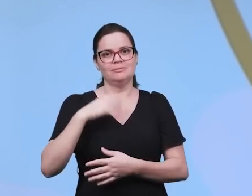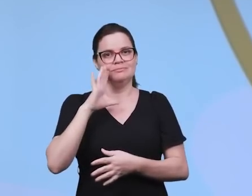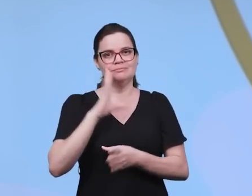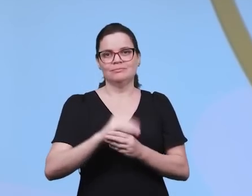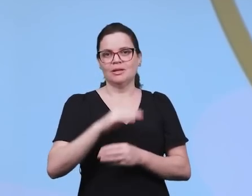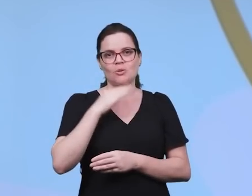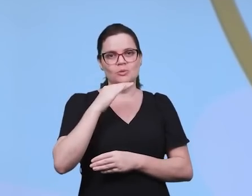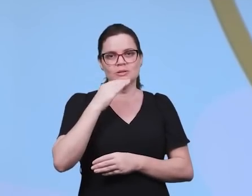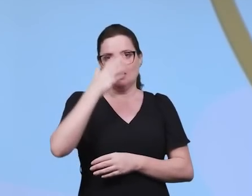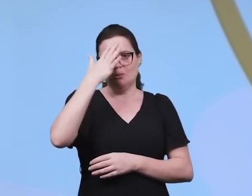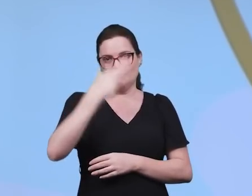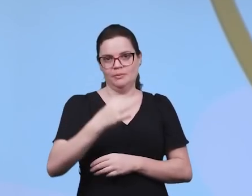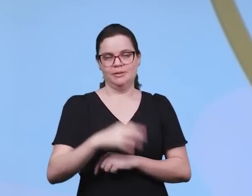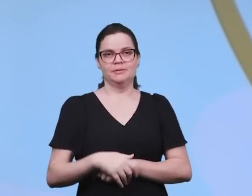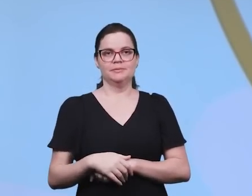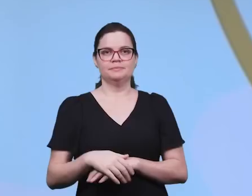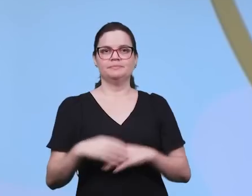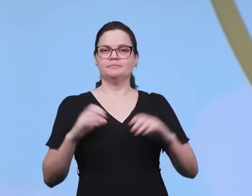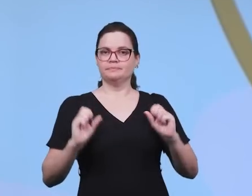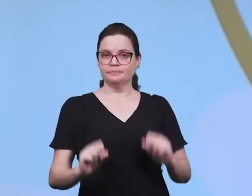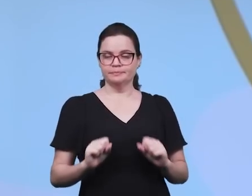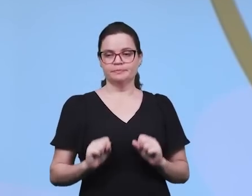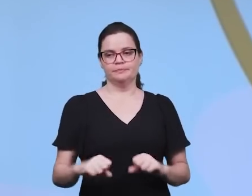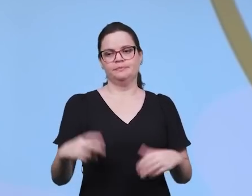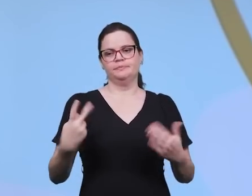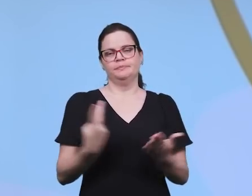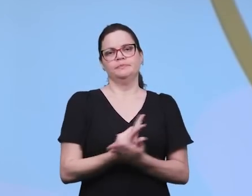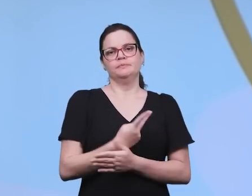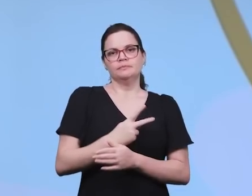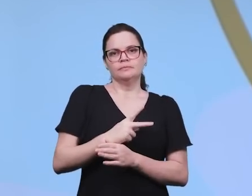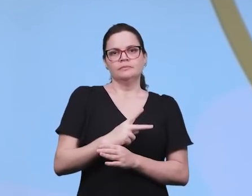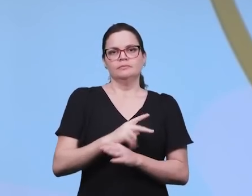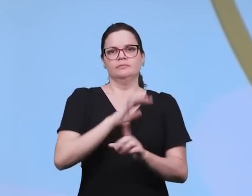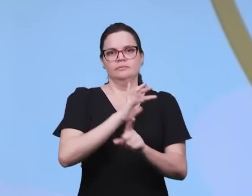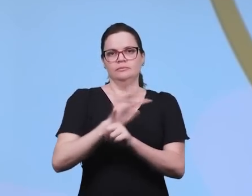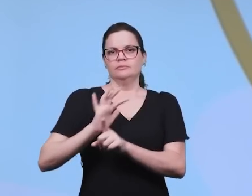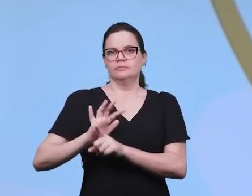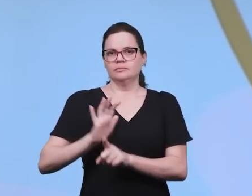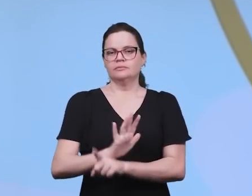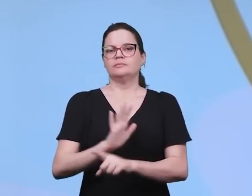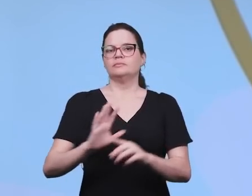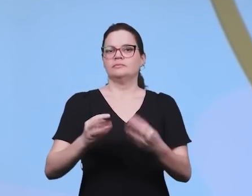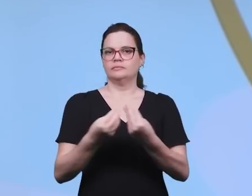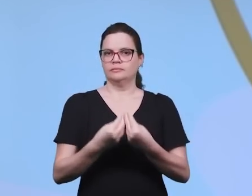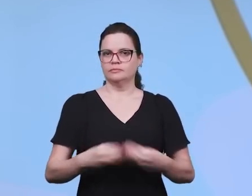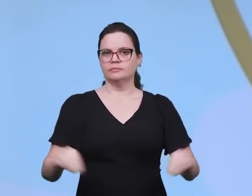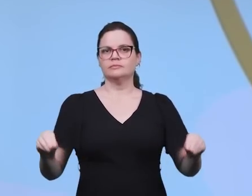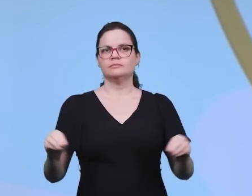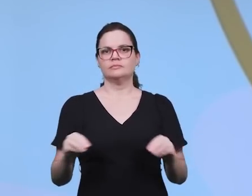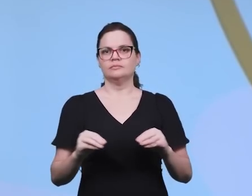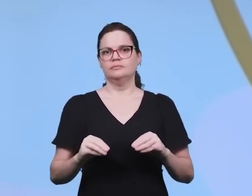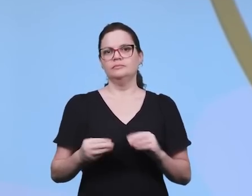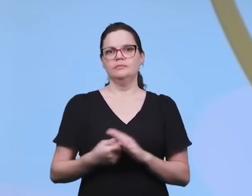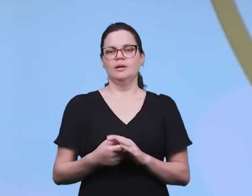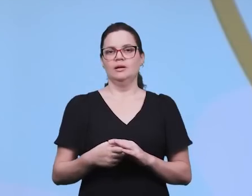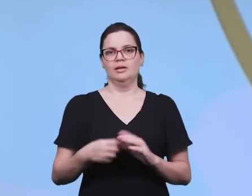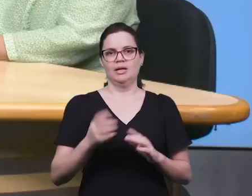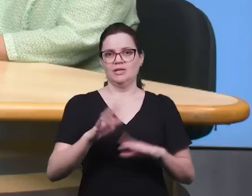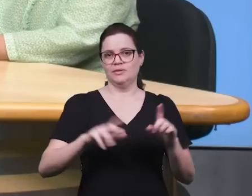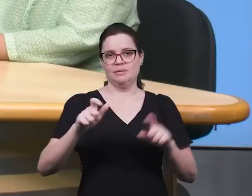Então, elas vêm afetando de uma forma muito profunda e precisam ser mais compreendidas para poder ser